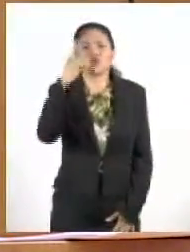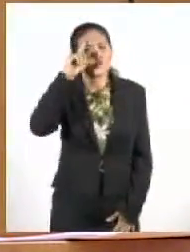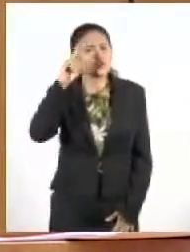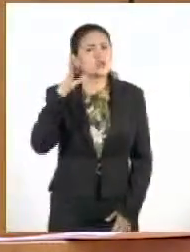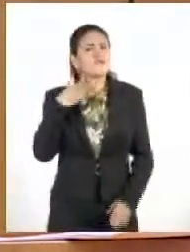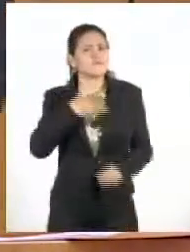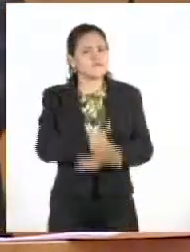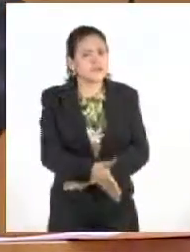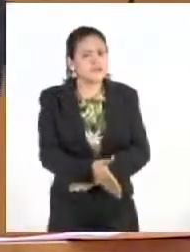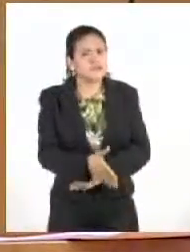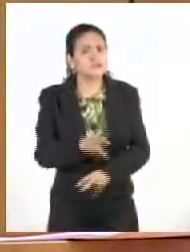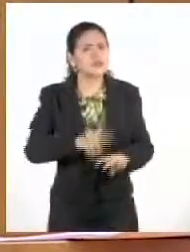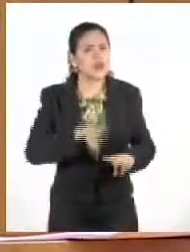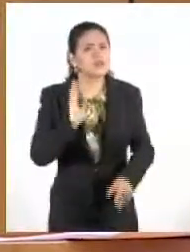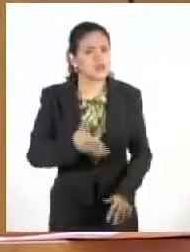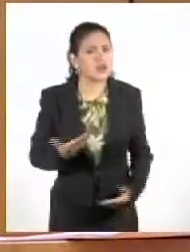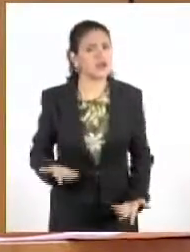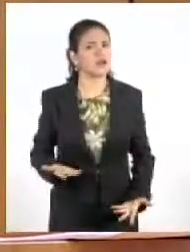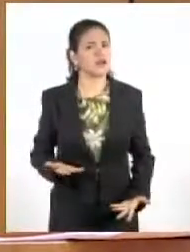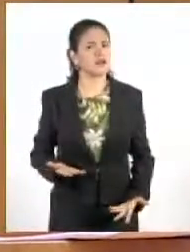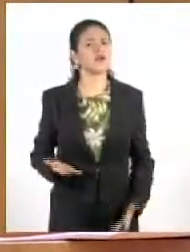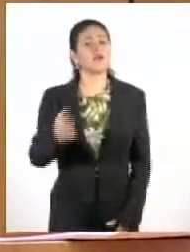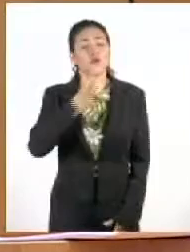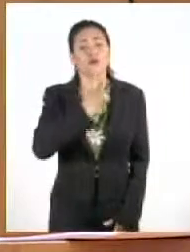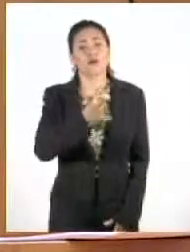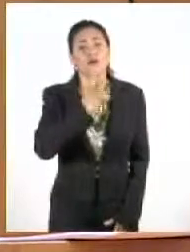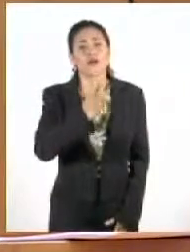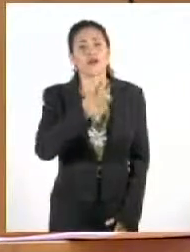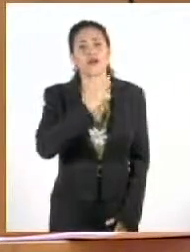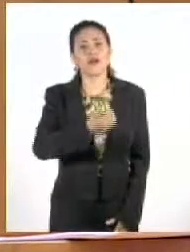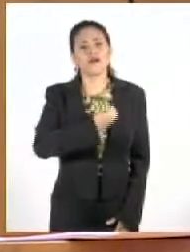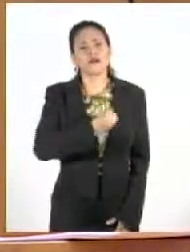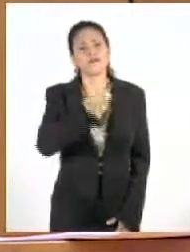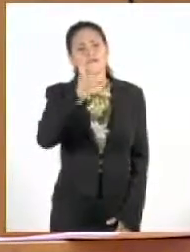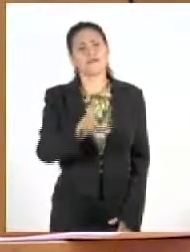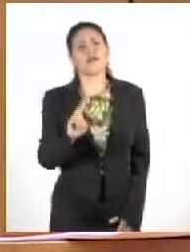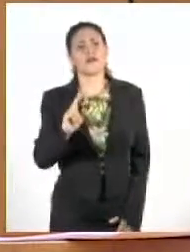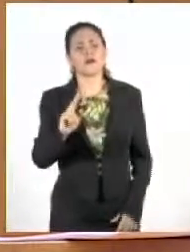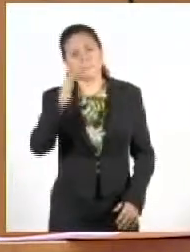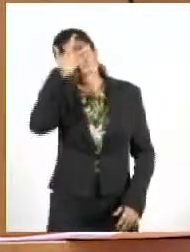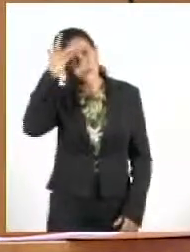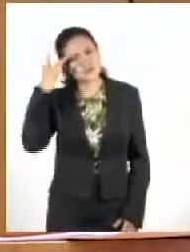Pedrinhas? O senhor ao menos sabe da realidade de Pedrinhas?